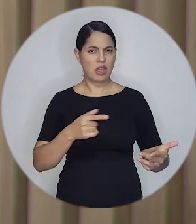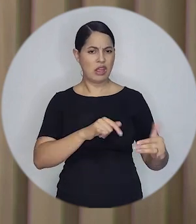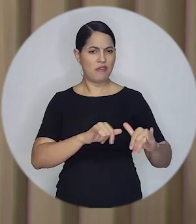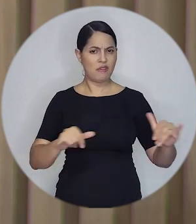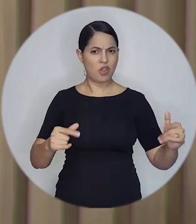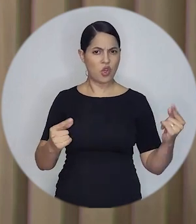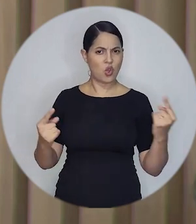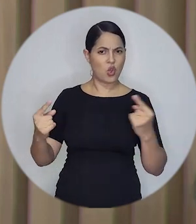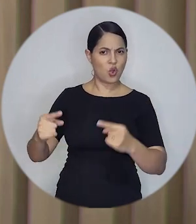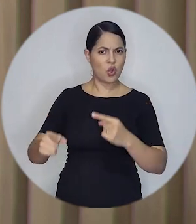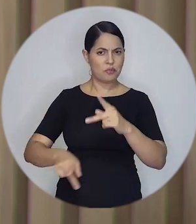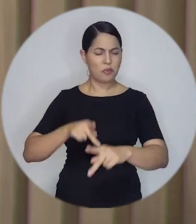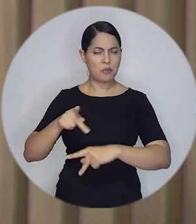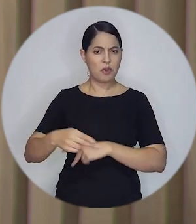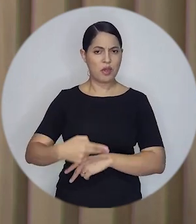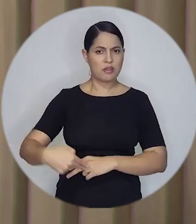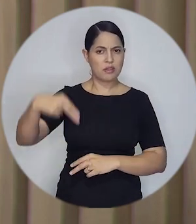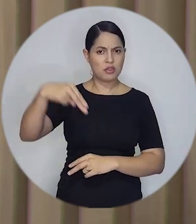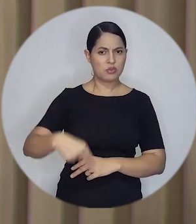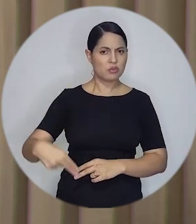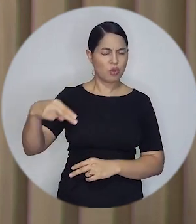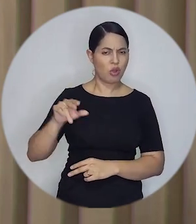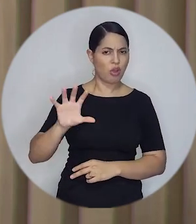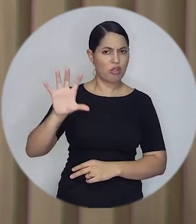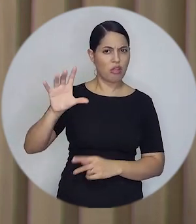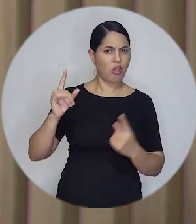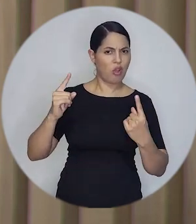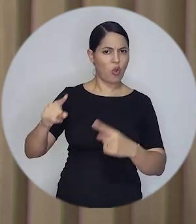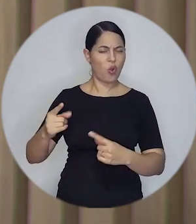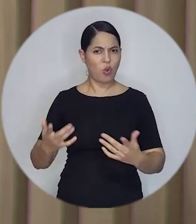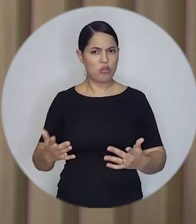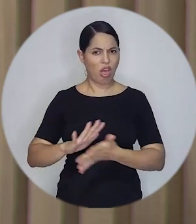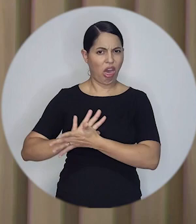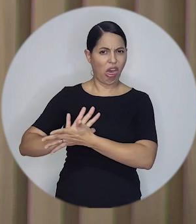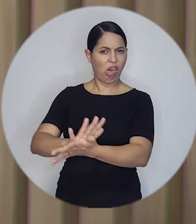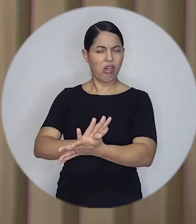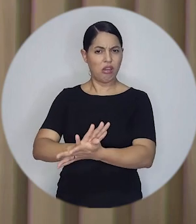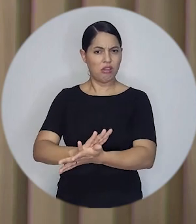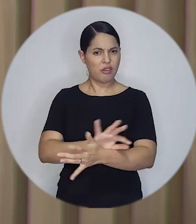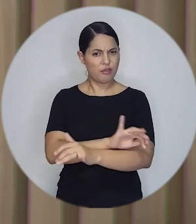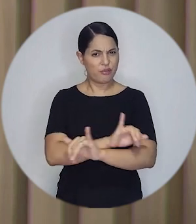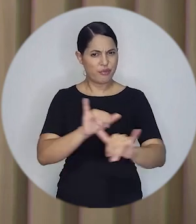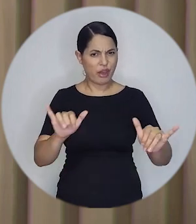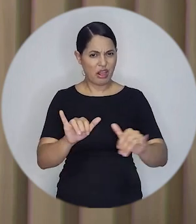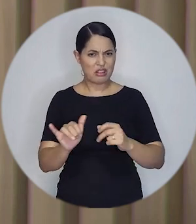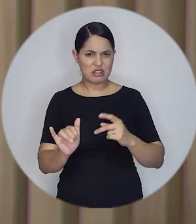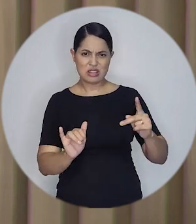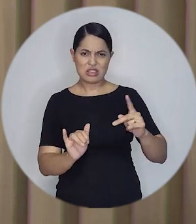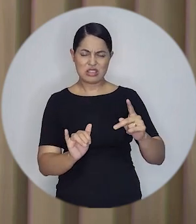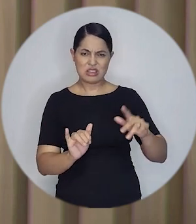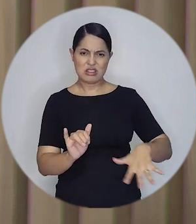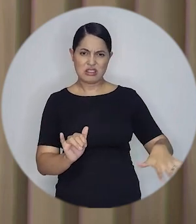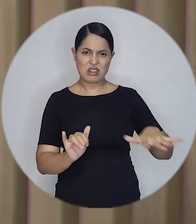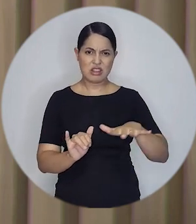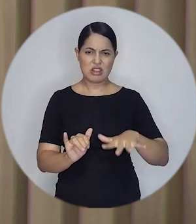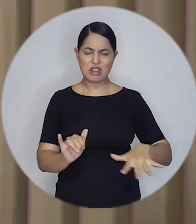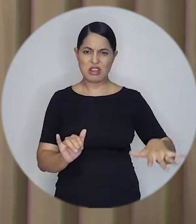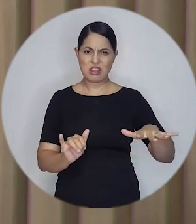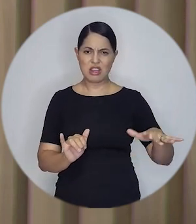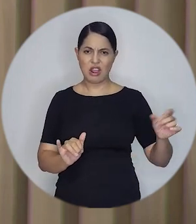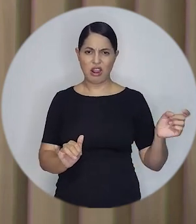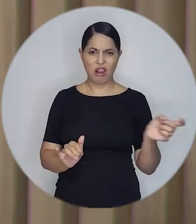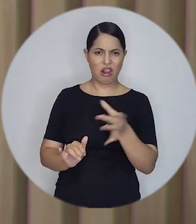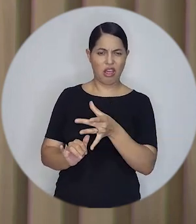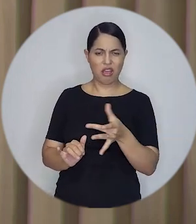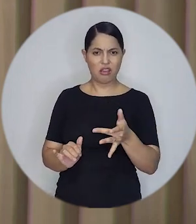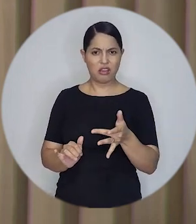termos discriminatórios contra as populações das regiões Norte e Nordeste do Brasil, referindo-se aos cidadãos